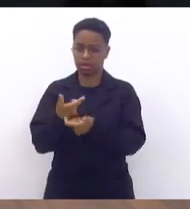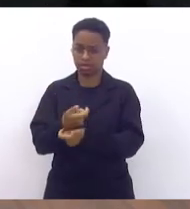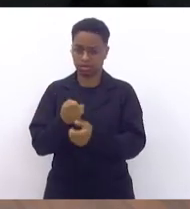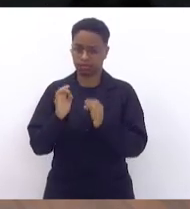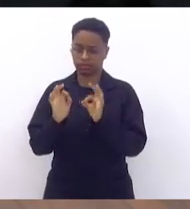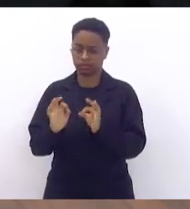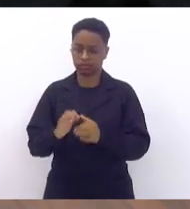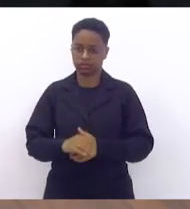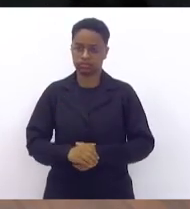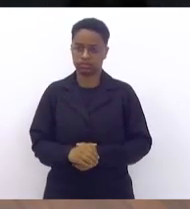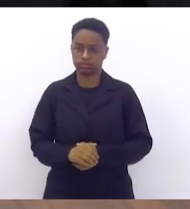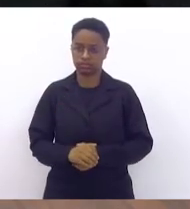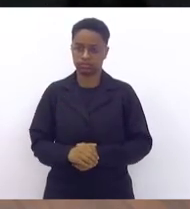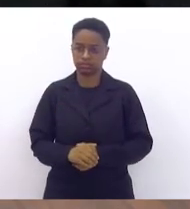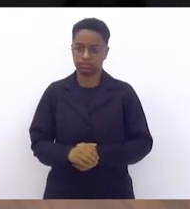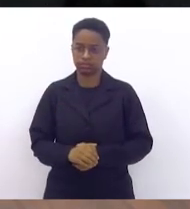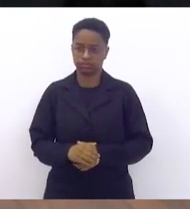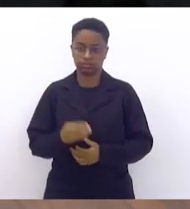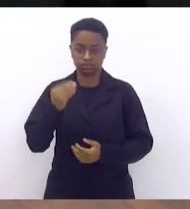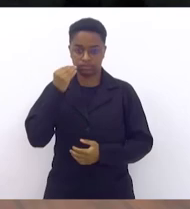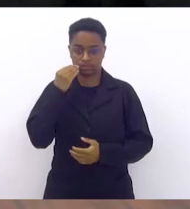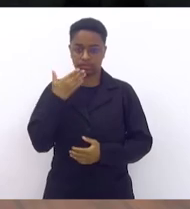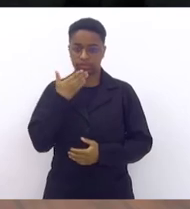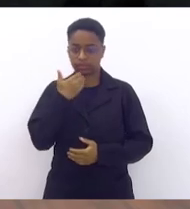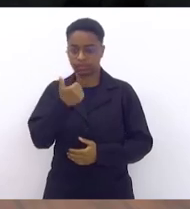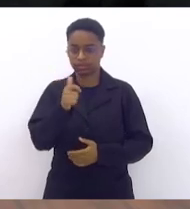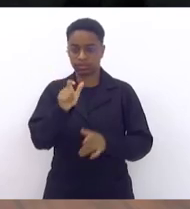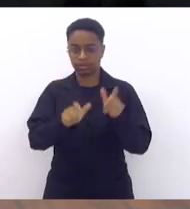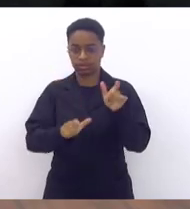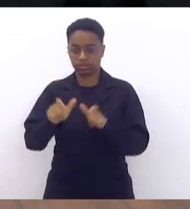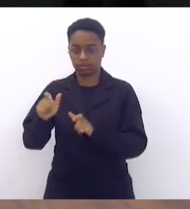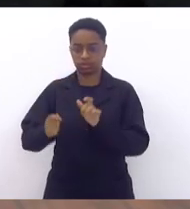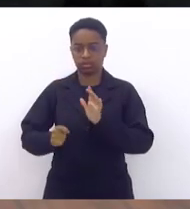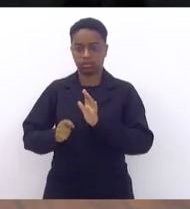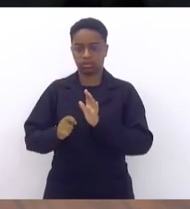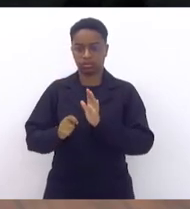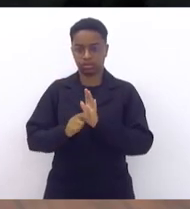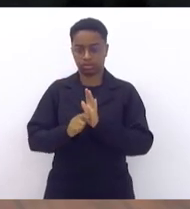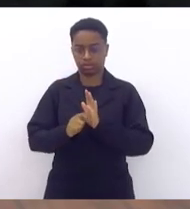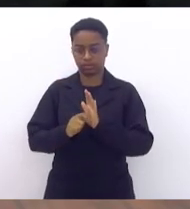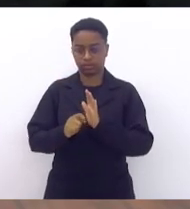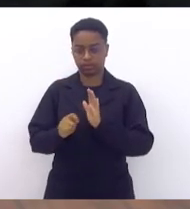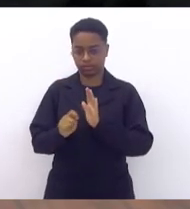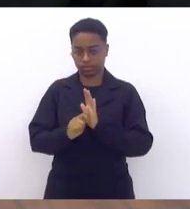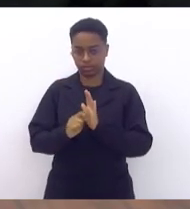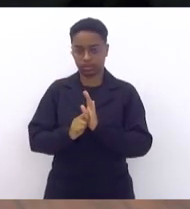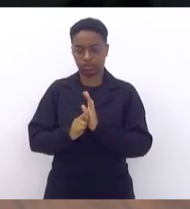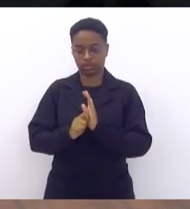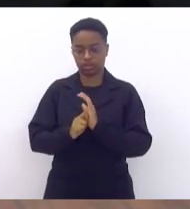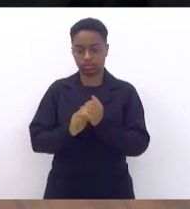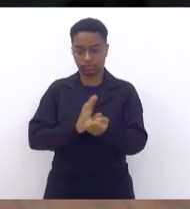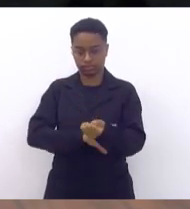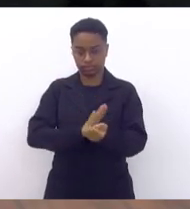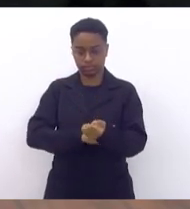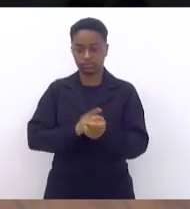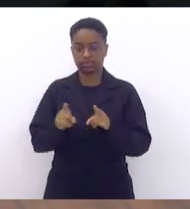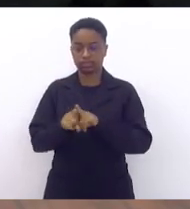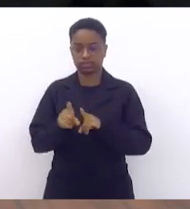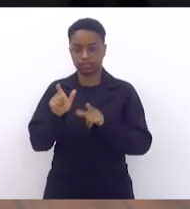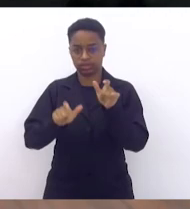esplêndido, na recuperação de pessoas dependentes químicas, pessoas que merecem